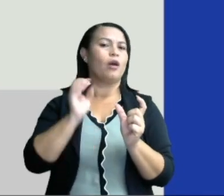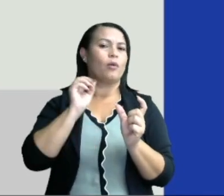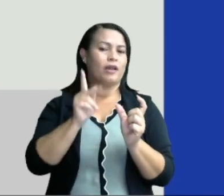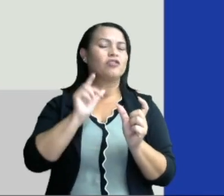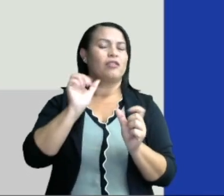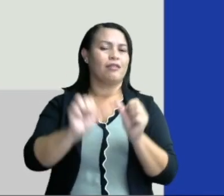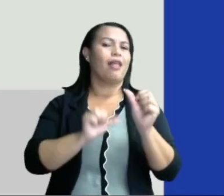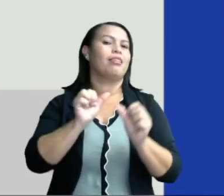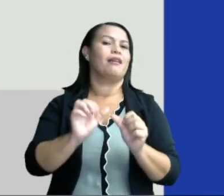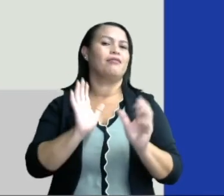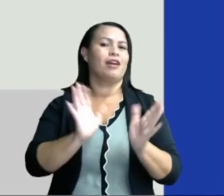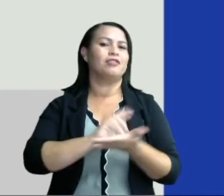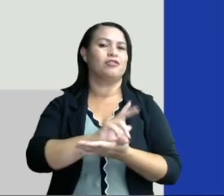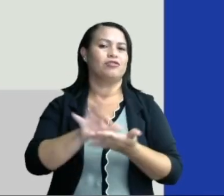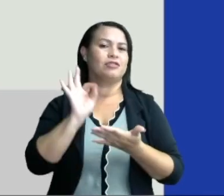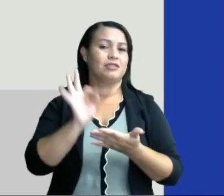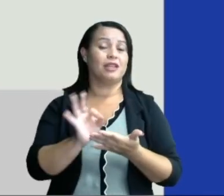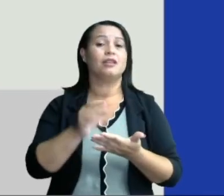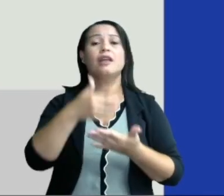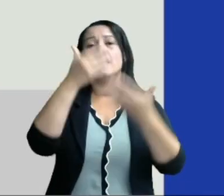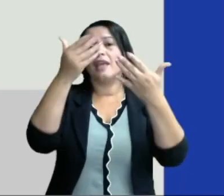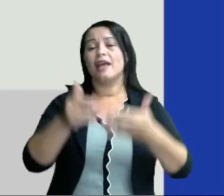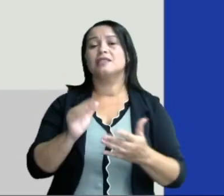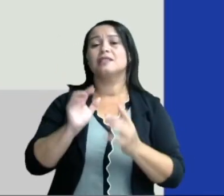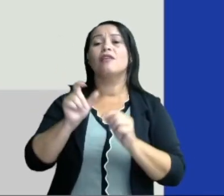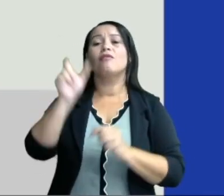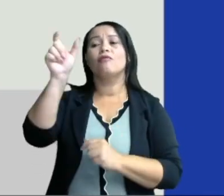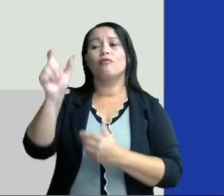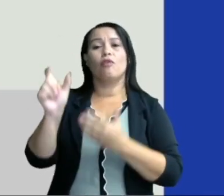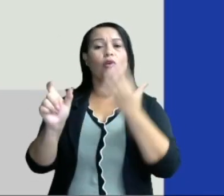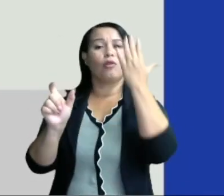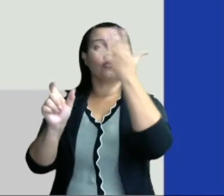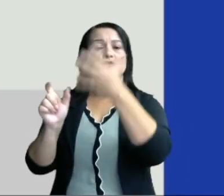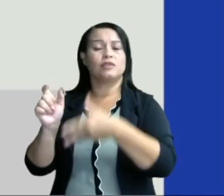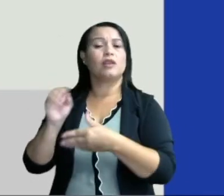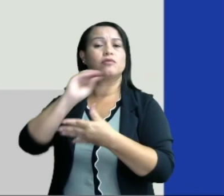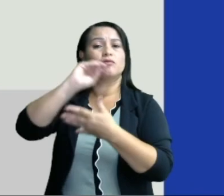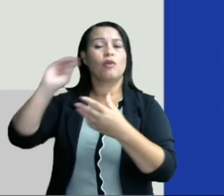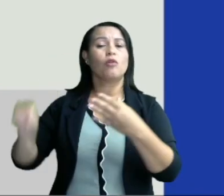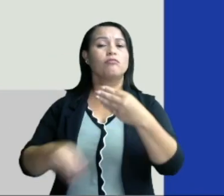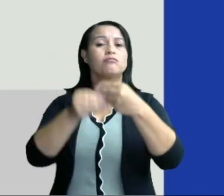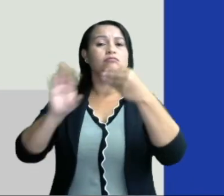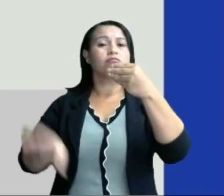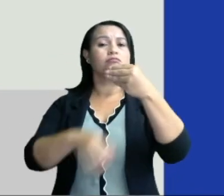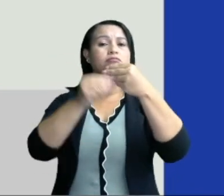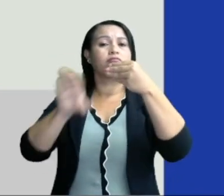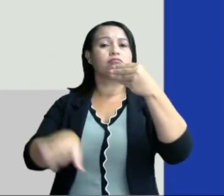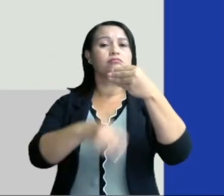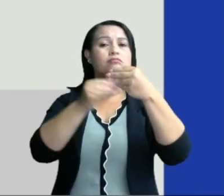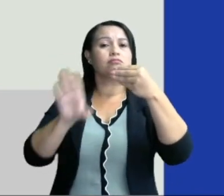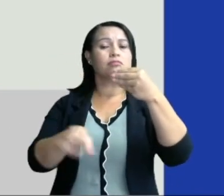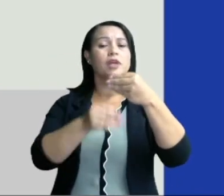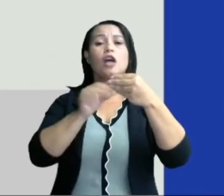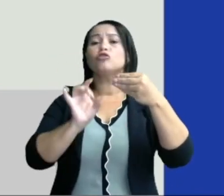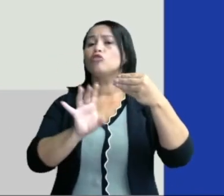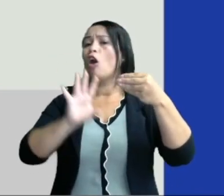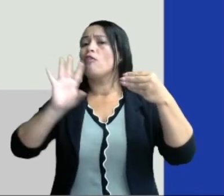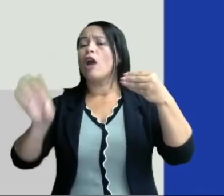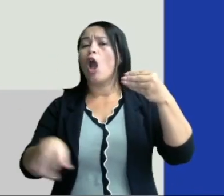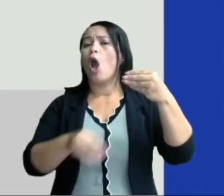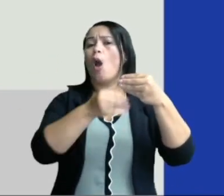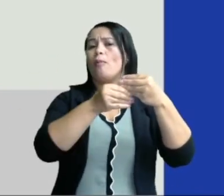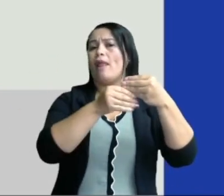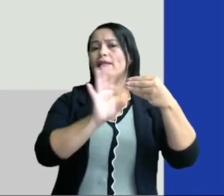forma derivada, tá certo? E aqui foram as terminações que foram acrescentadas, certo? Você só vai completar